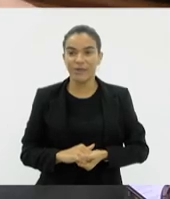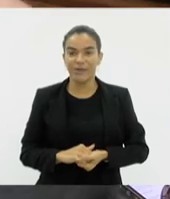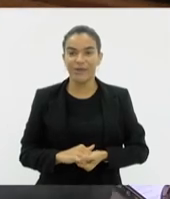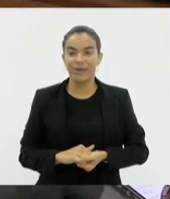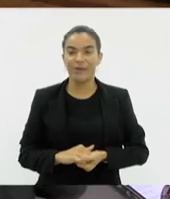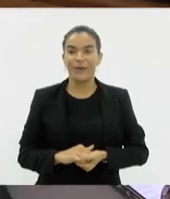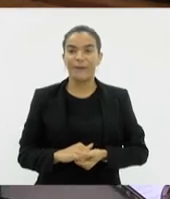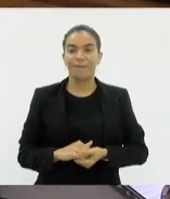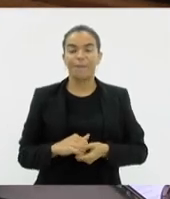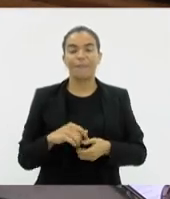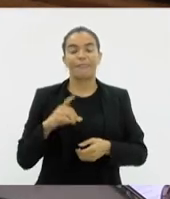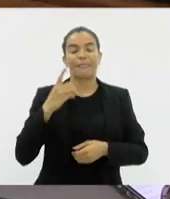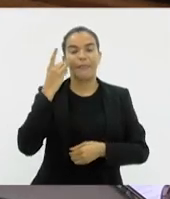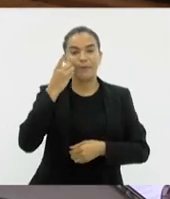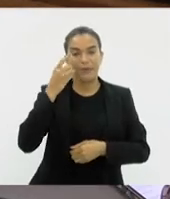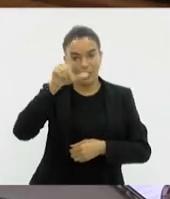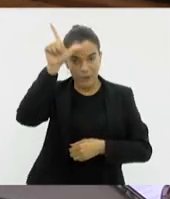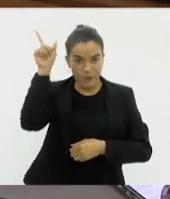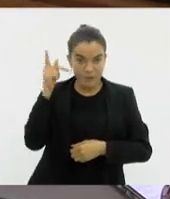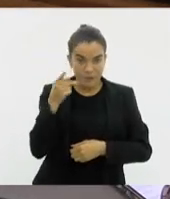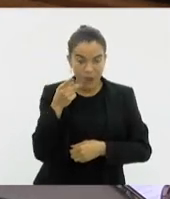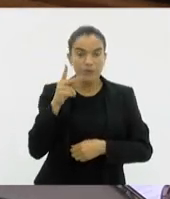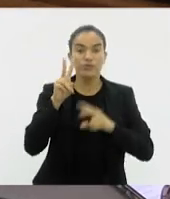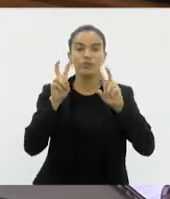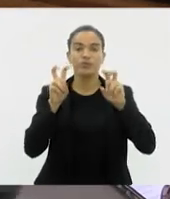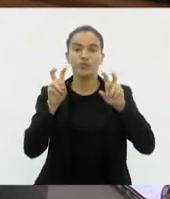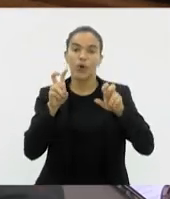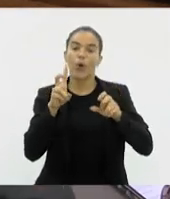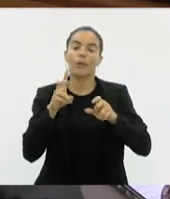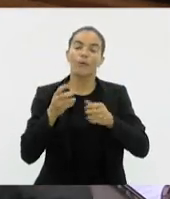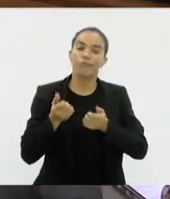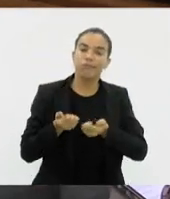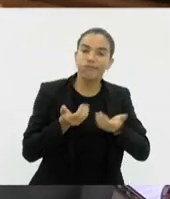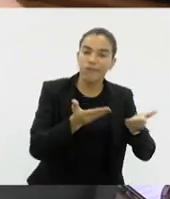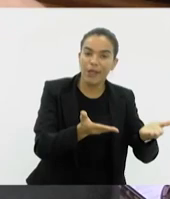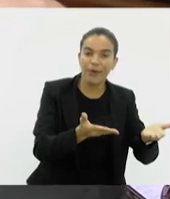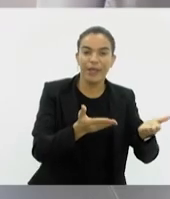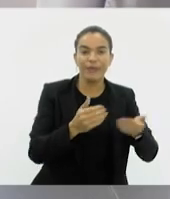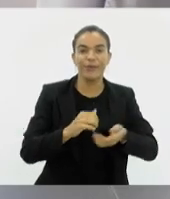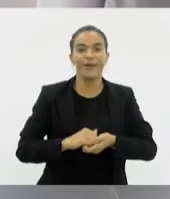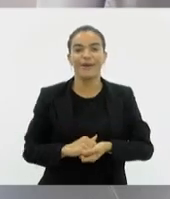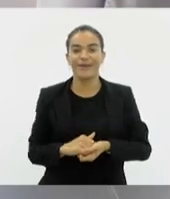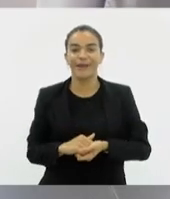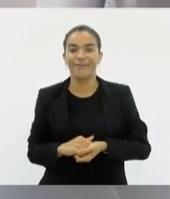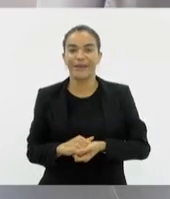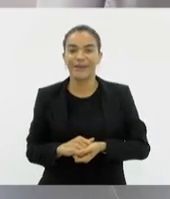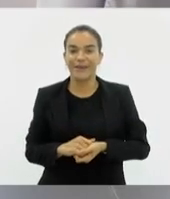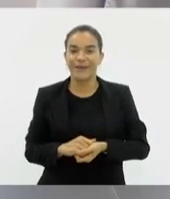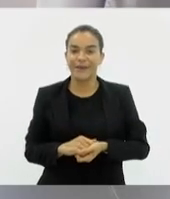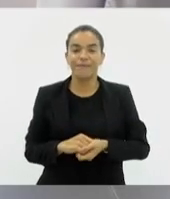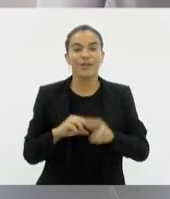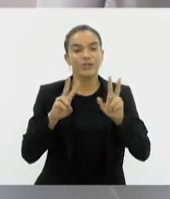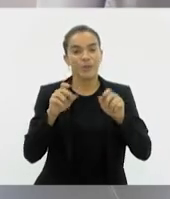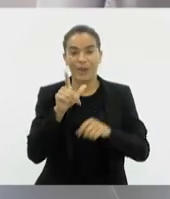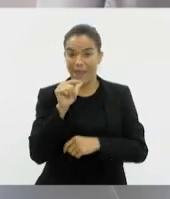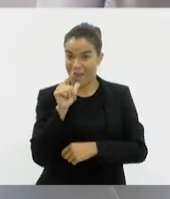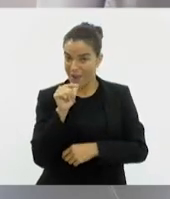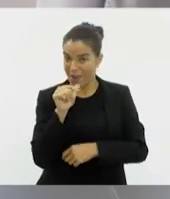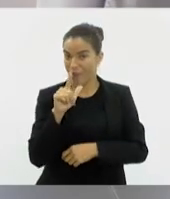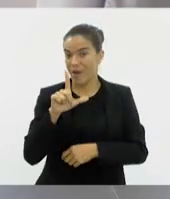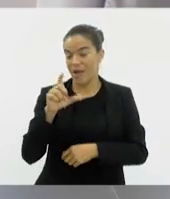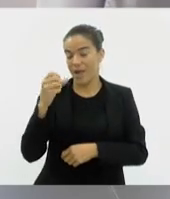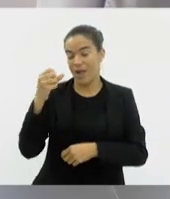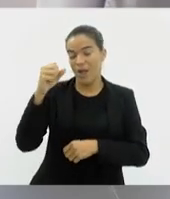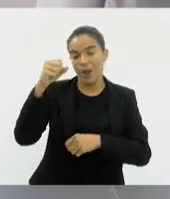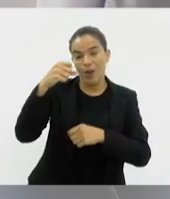de autoria do deputado Luiz Paulo, que dispõe sobre a interrupção do fornecimento de serviços de concessionárias de água, luz e gás por